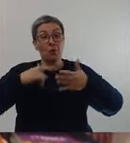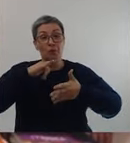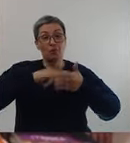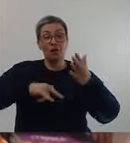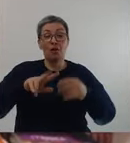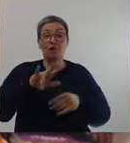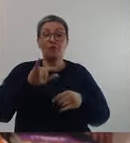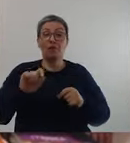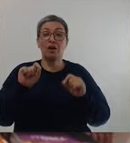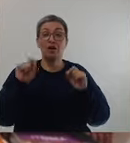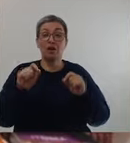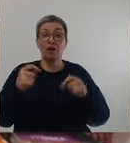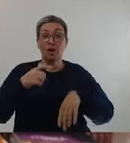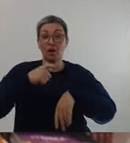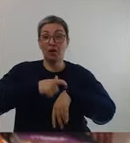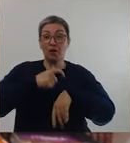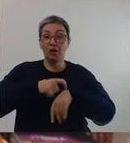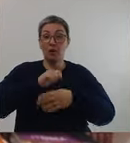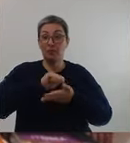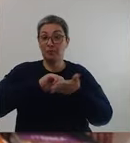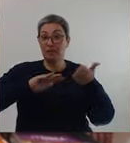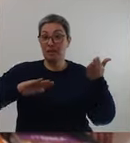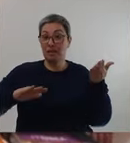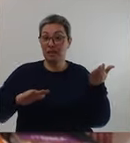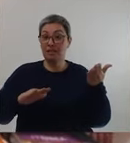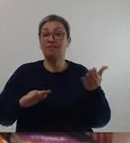sobre documentos, agora nós vamos para o momento da